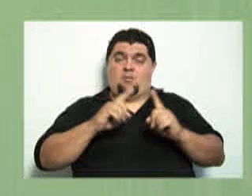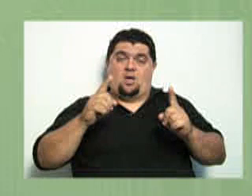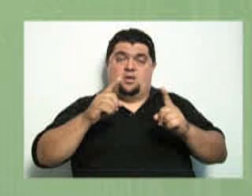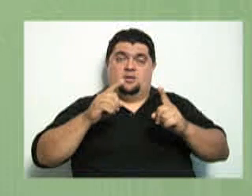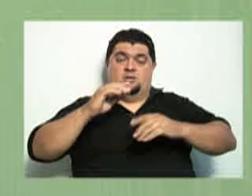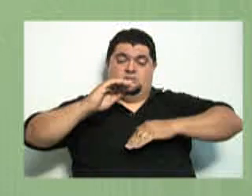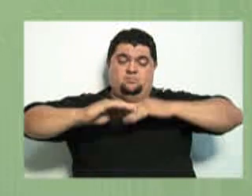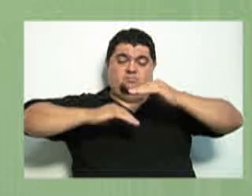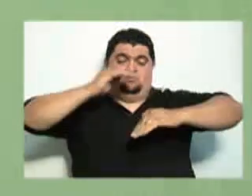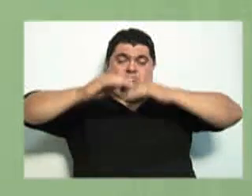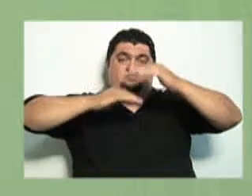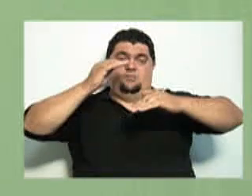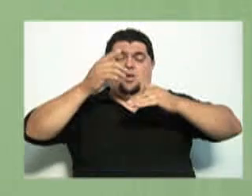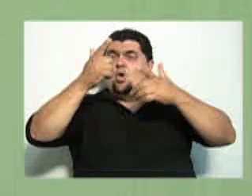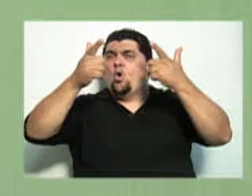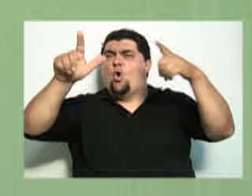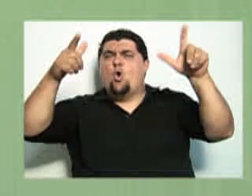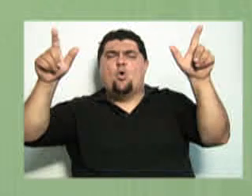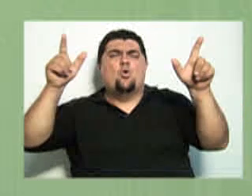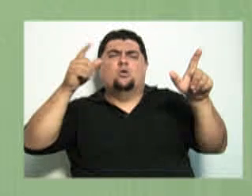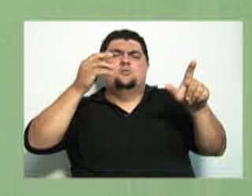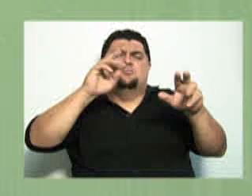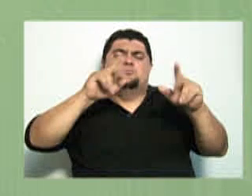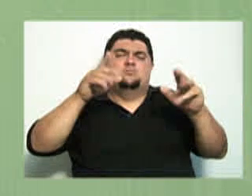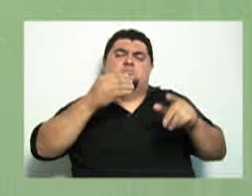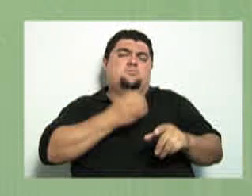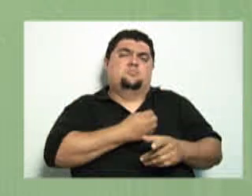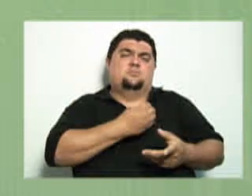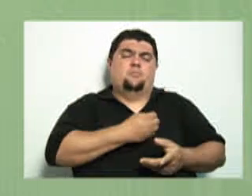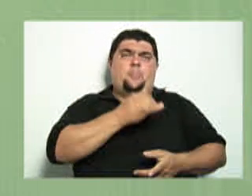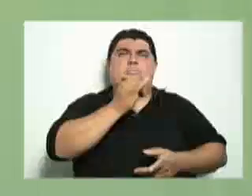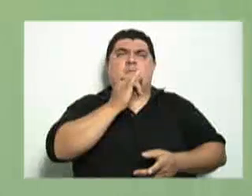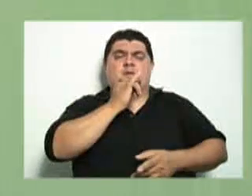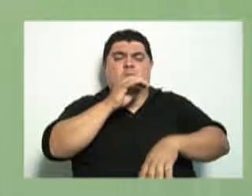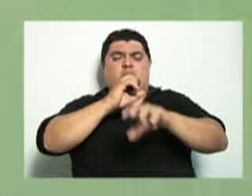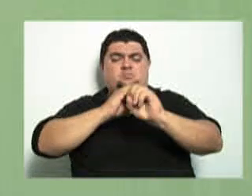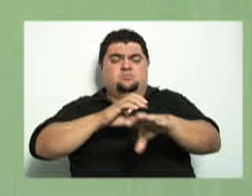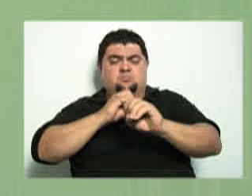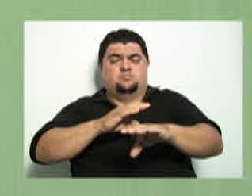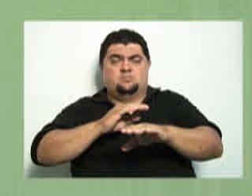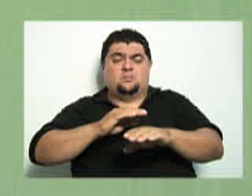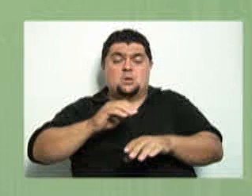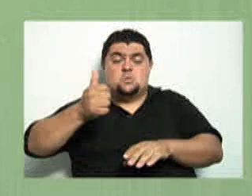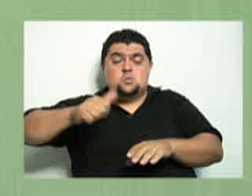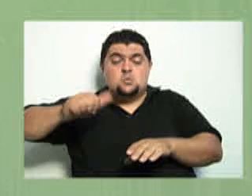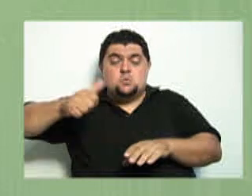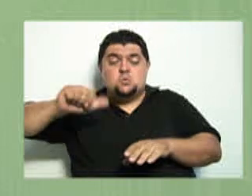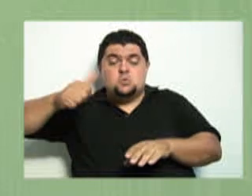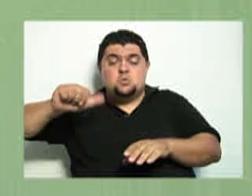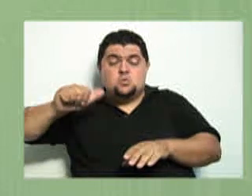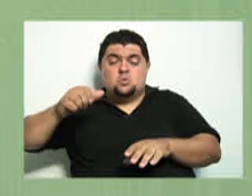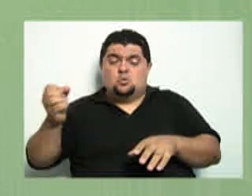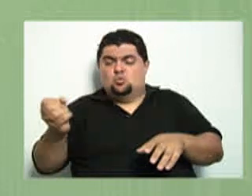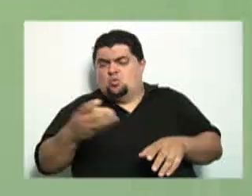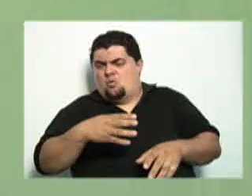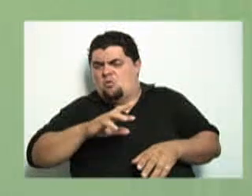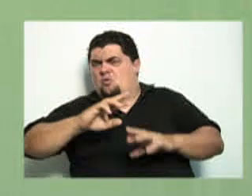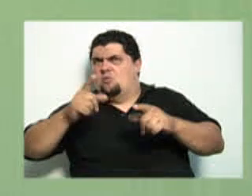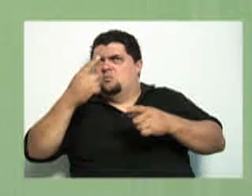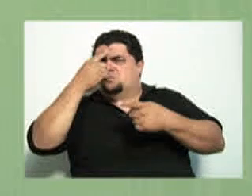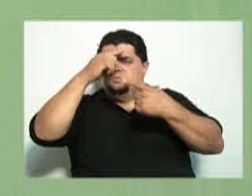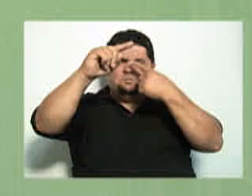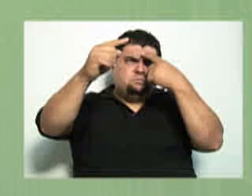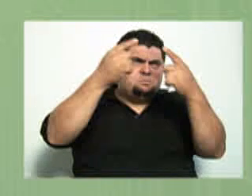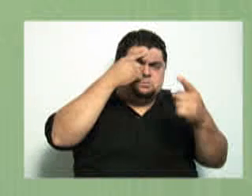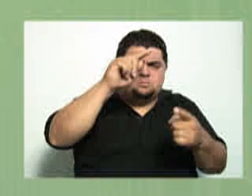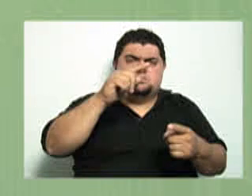desenvolvimento seria dado por outras variáveis, como o nível de educação, que é a capacidade de inovação e desenvolvimento de